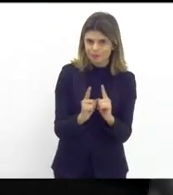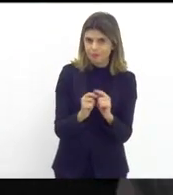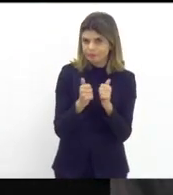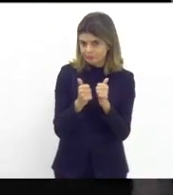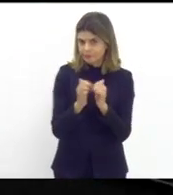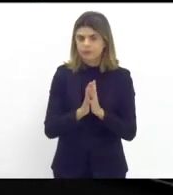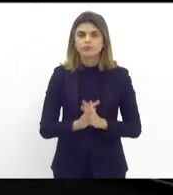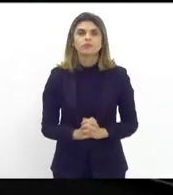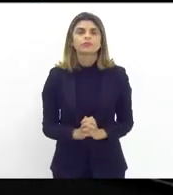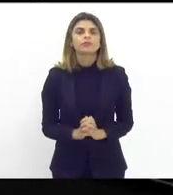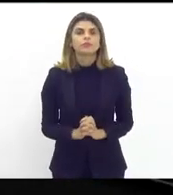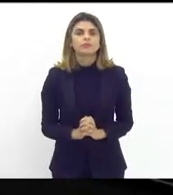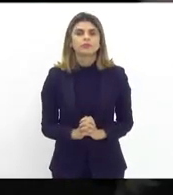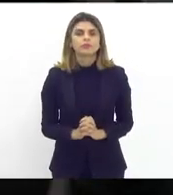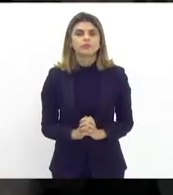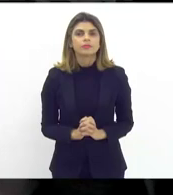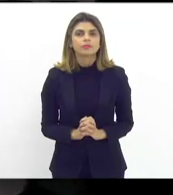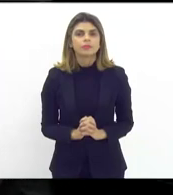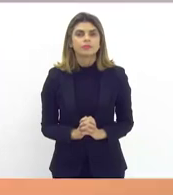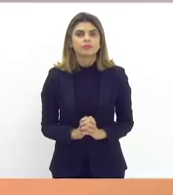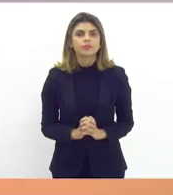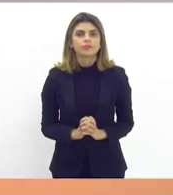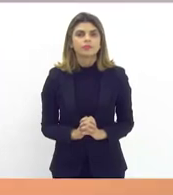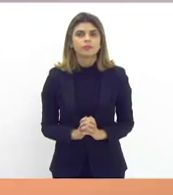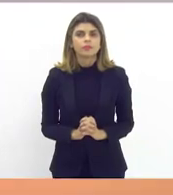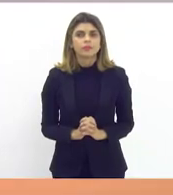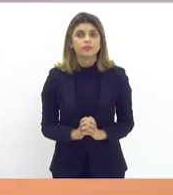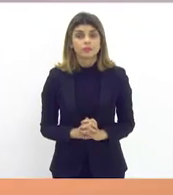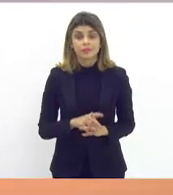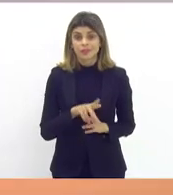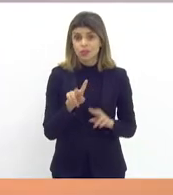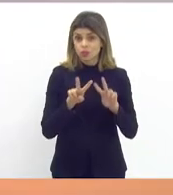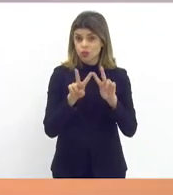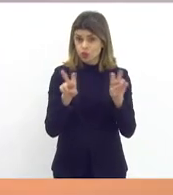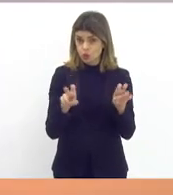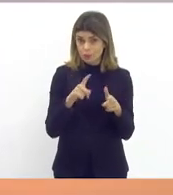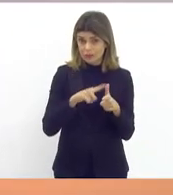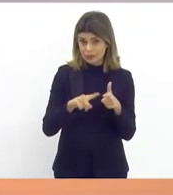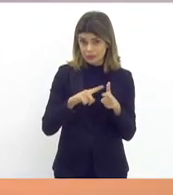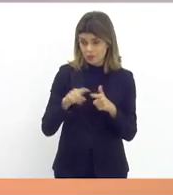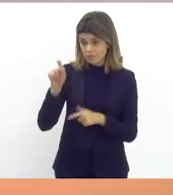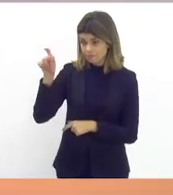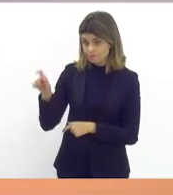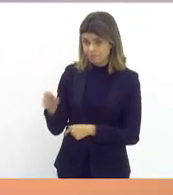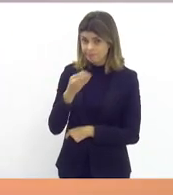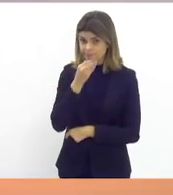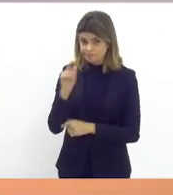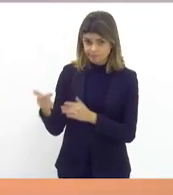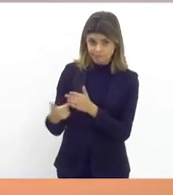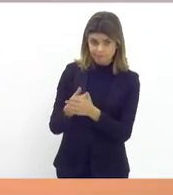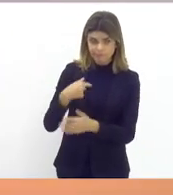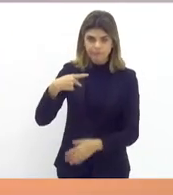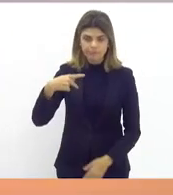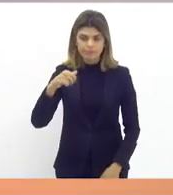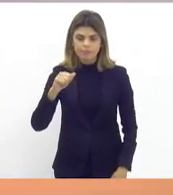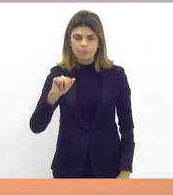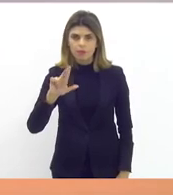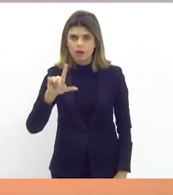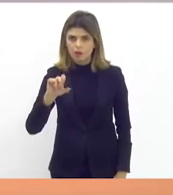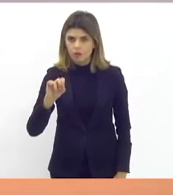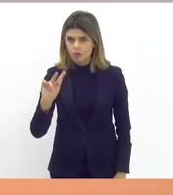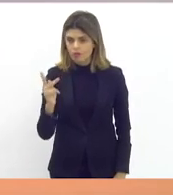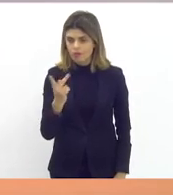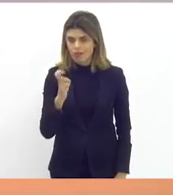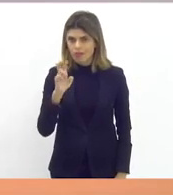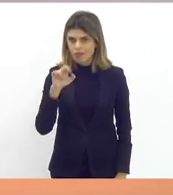bom. Vamos lá. Então, com relação à questão do Paulo Henrique, durante a transição, os regimes